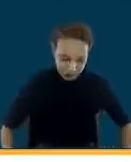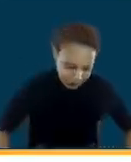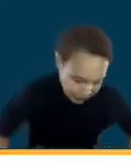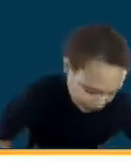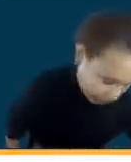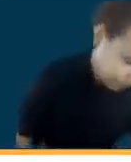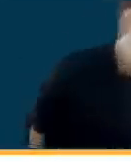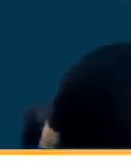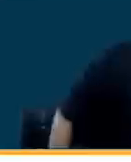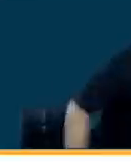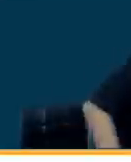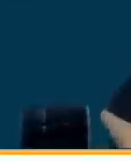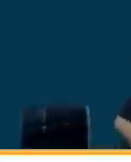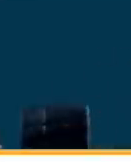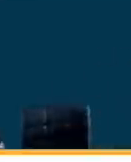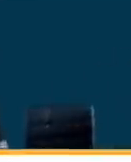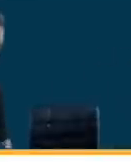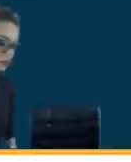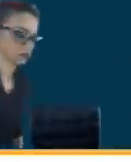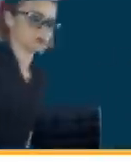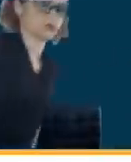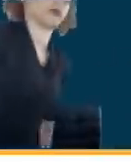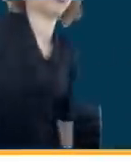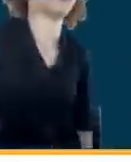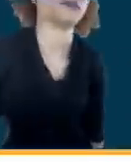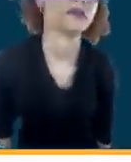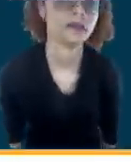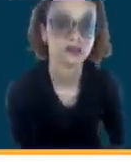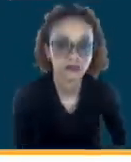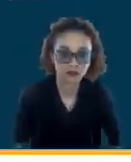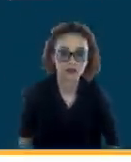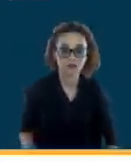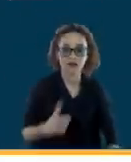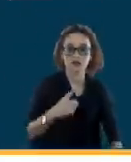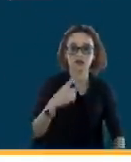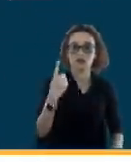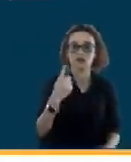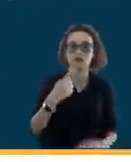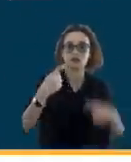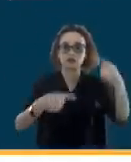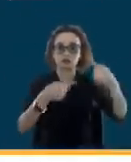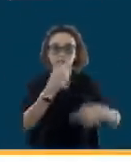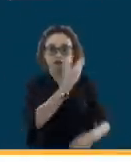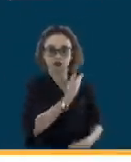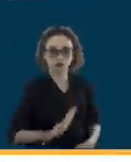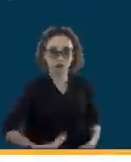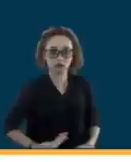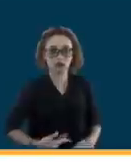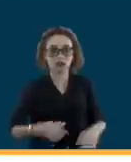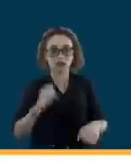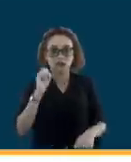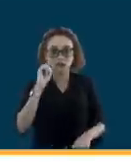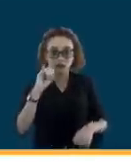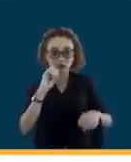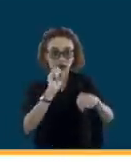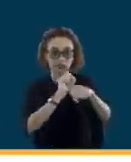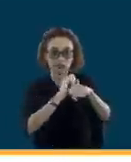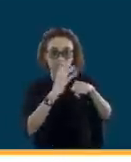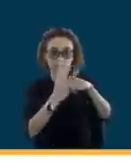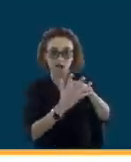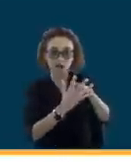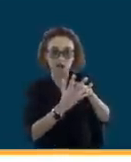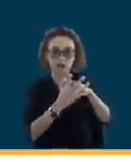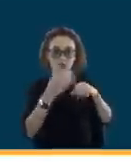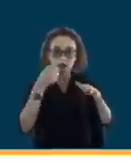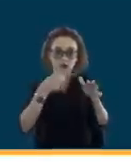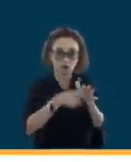de políticas públicas que são pacotes de estímulo econômico. Então, se a pandemia aprofundou desigualdades e concentração de